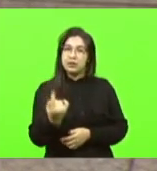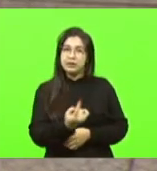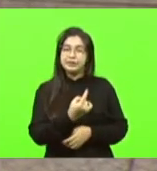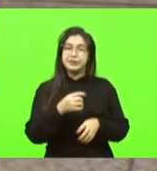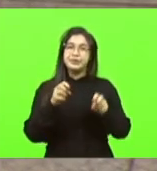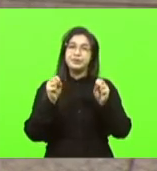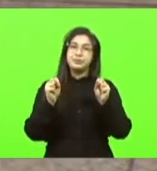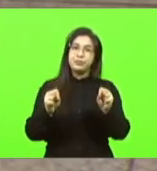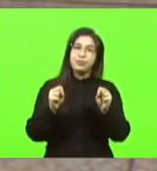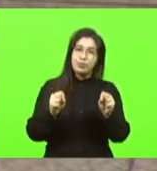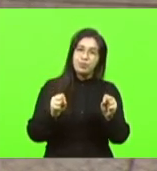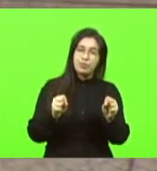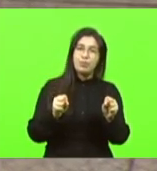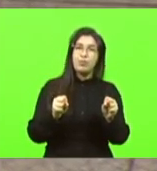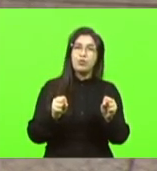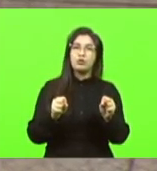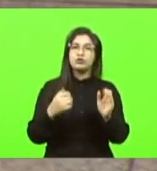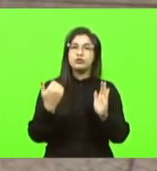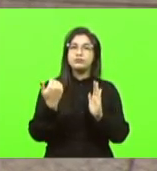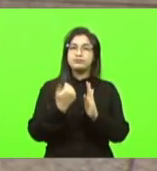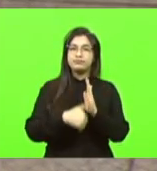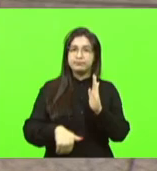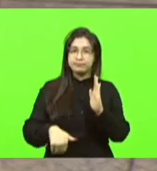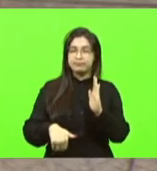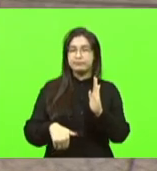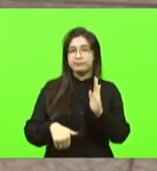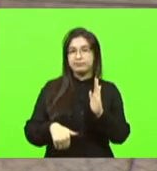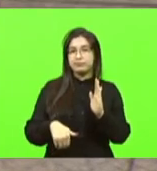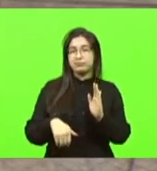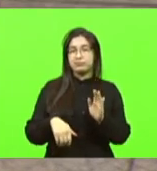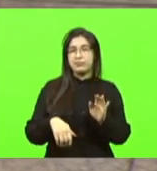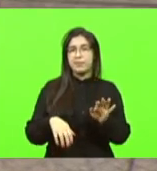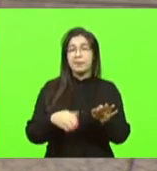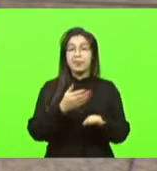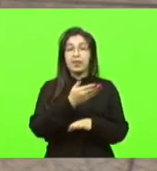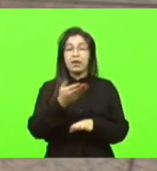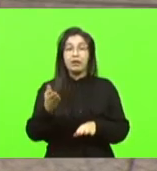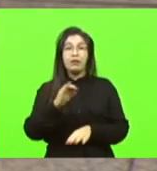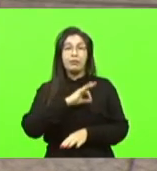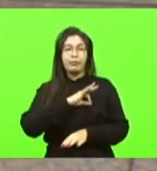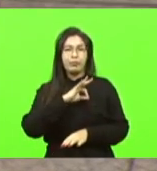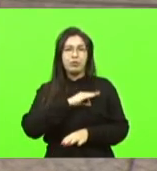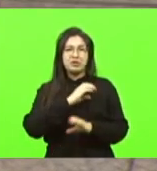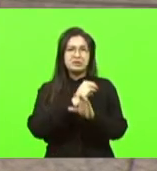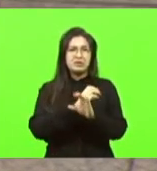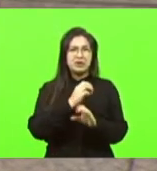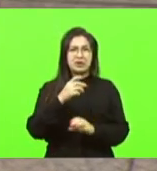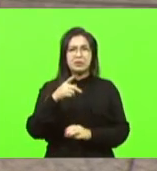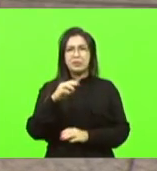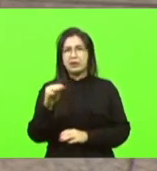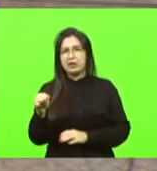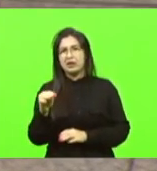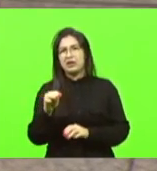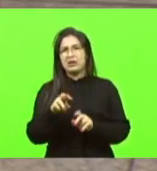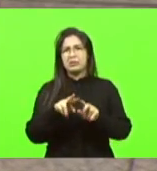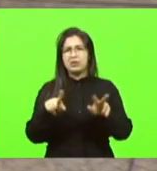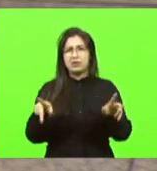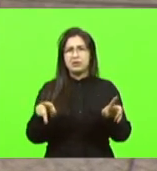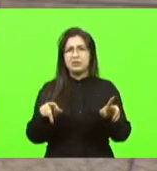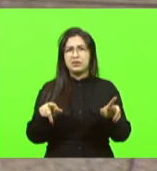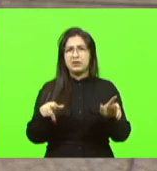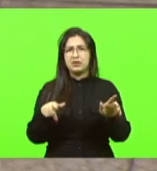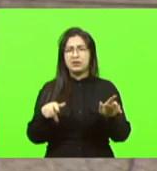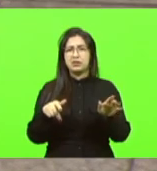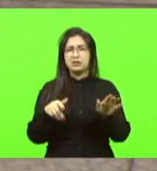a dita isonomia em nenhuma das polícias têm a ausência de